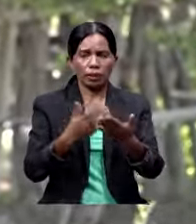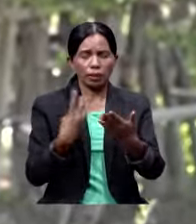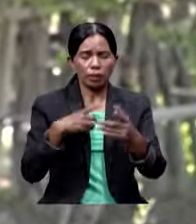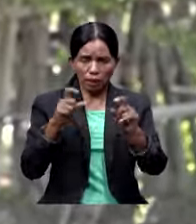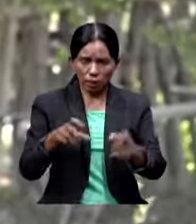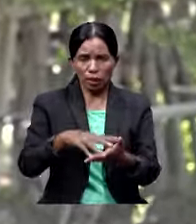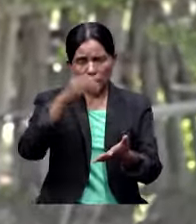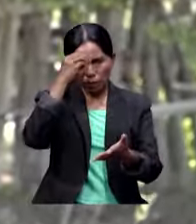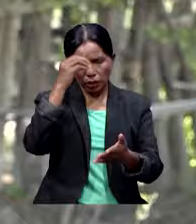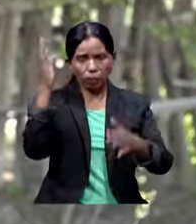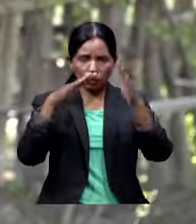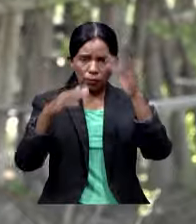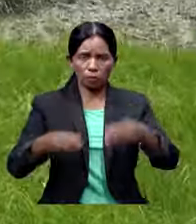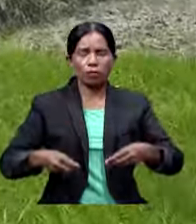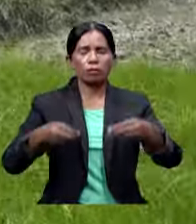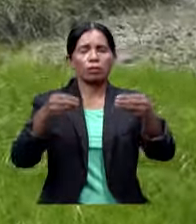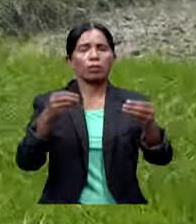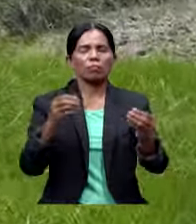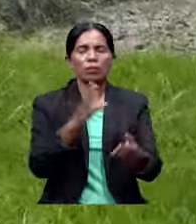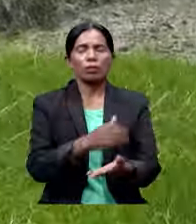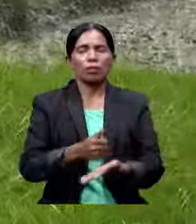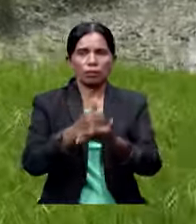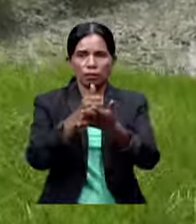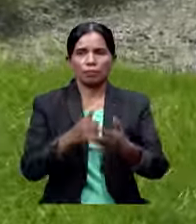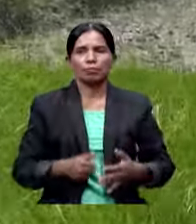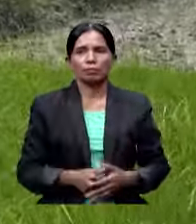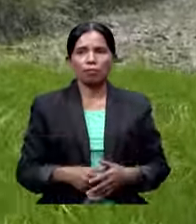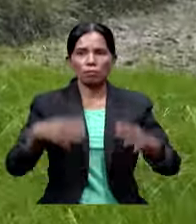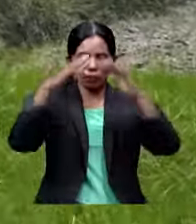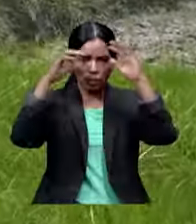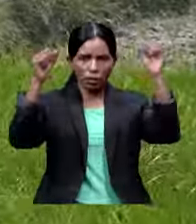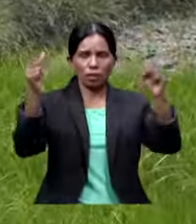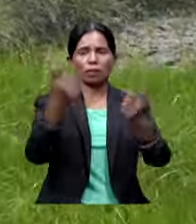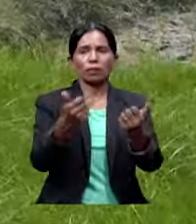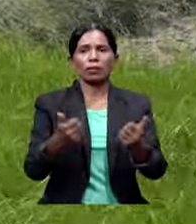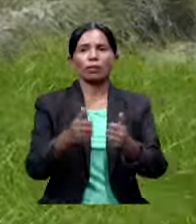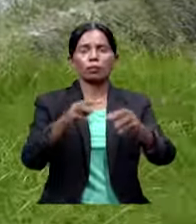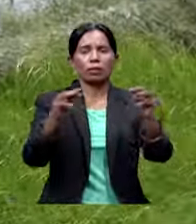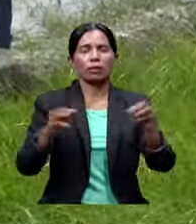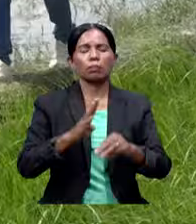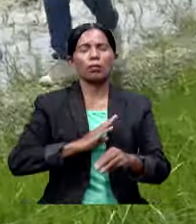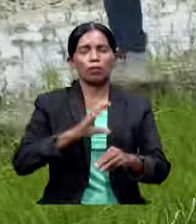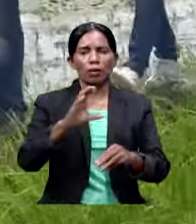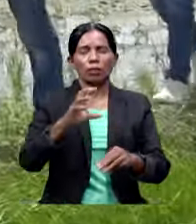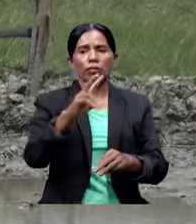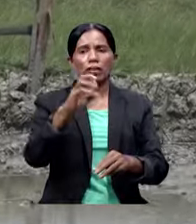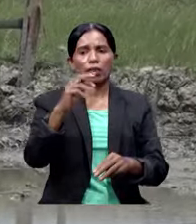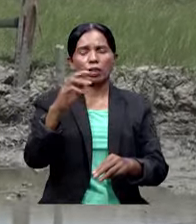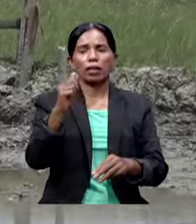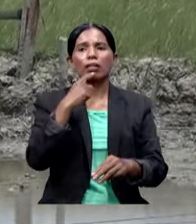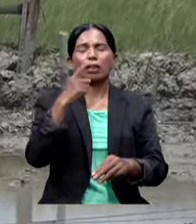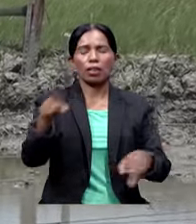kata problema per fosu lu sama los wat debat debat problema. Enquanto presidente autoridade munisipi Bocau, Veneranda Lemos Sateting,